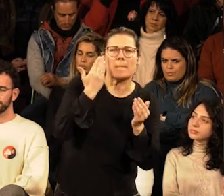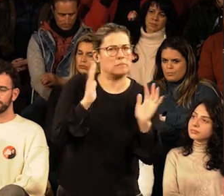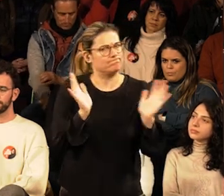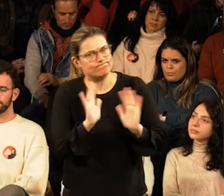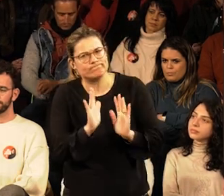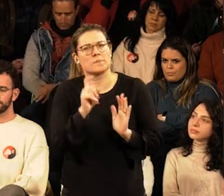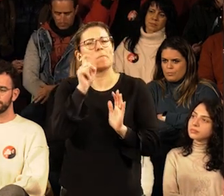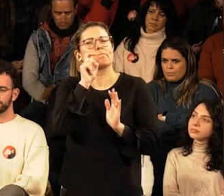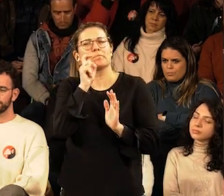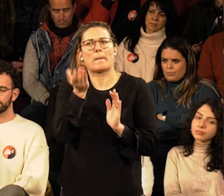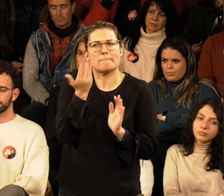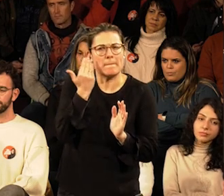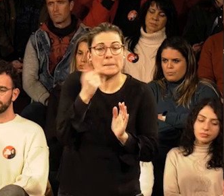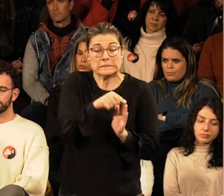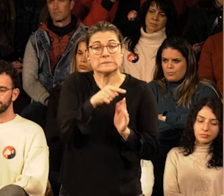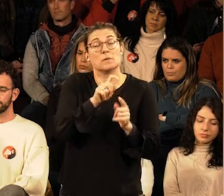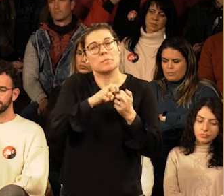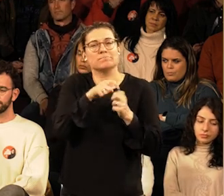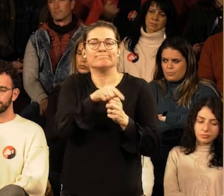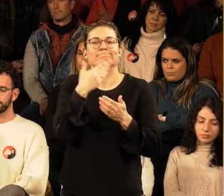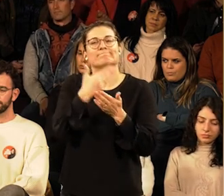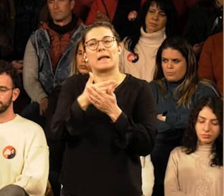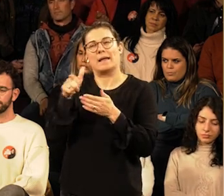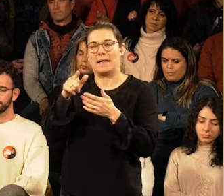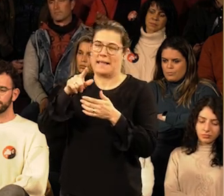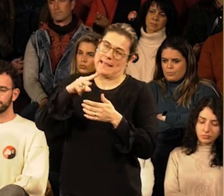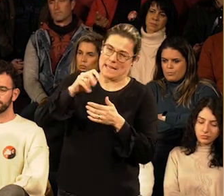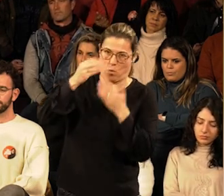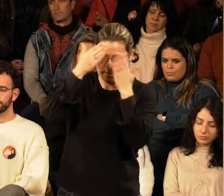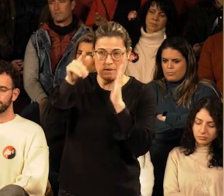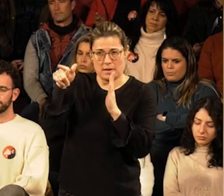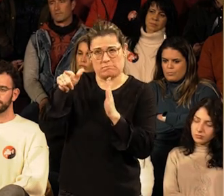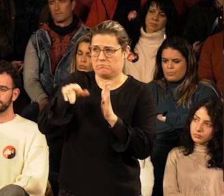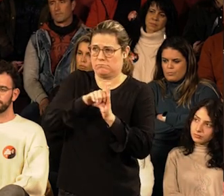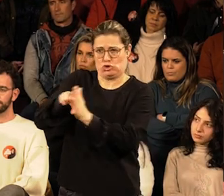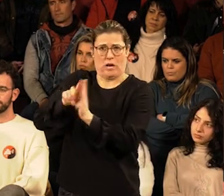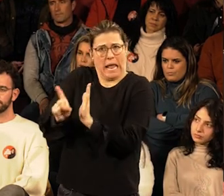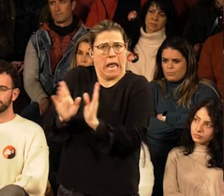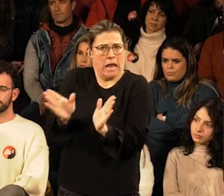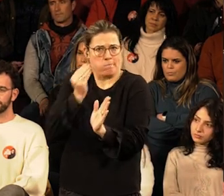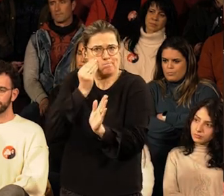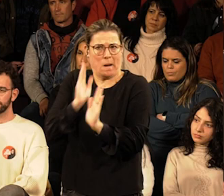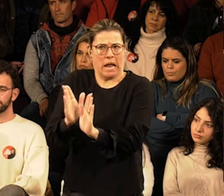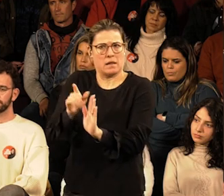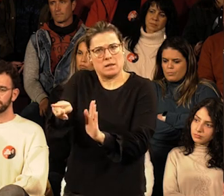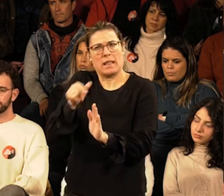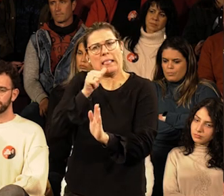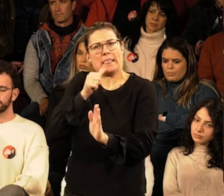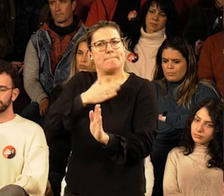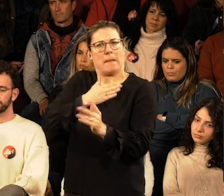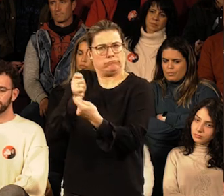insegurança que são o rasto da violência neoliberal de que o chega é aliás a ponta de